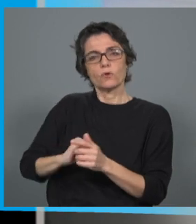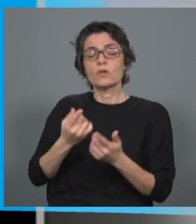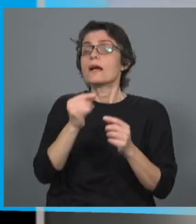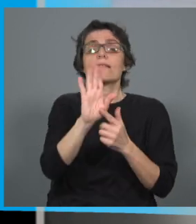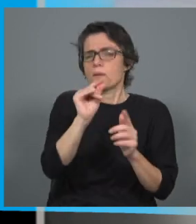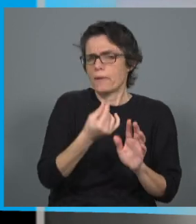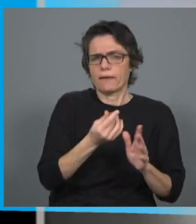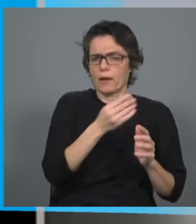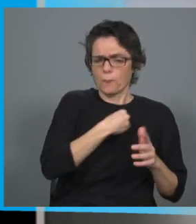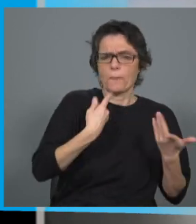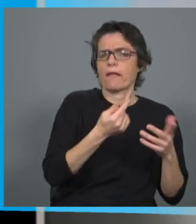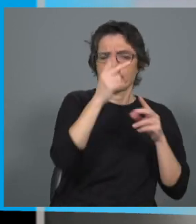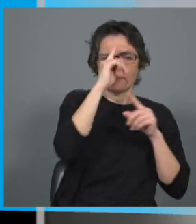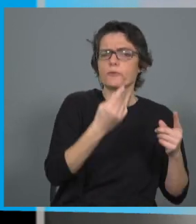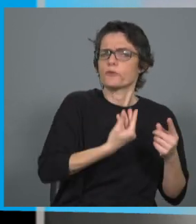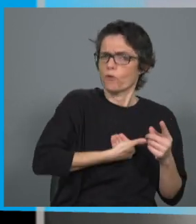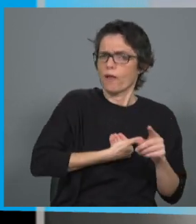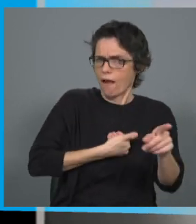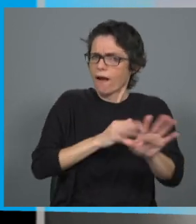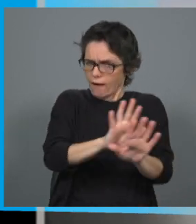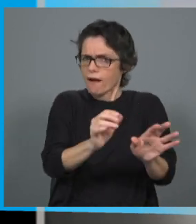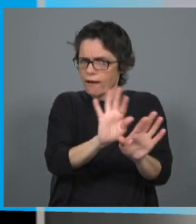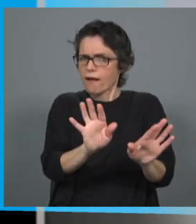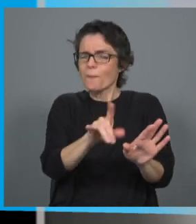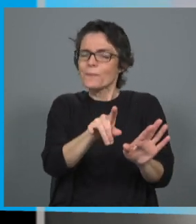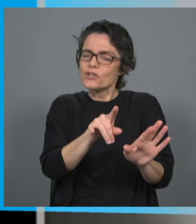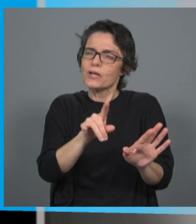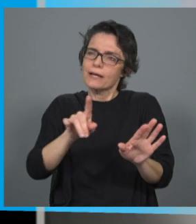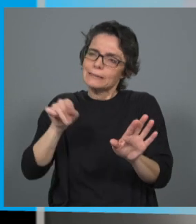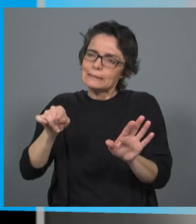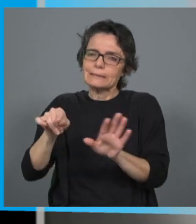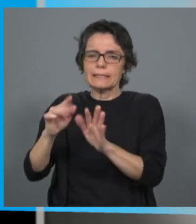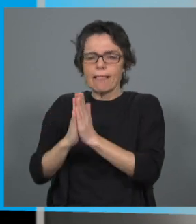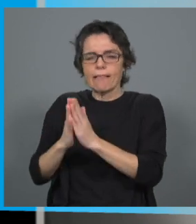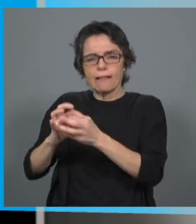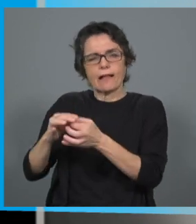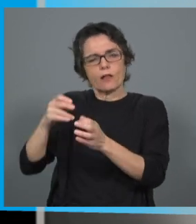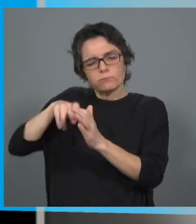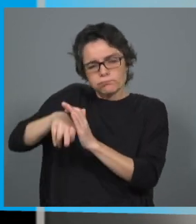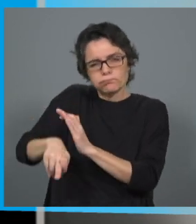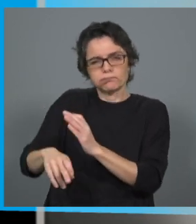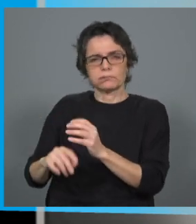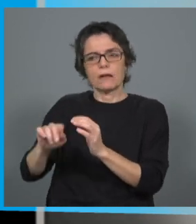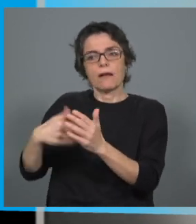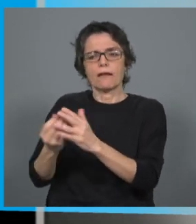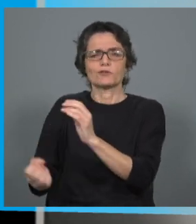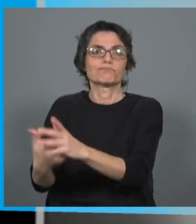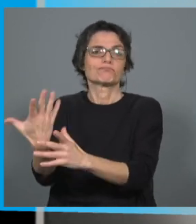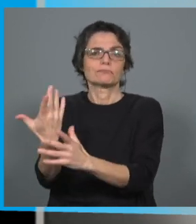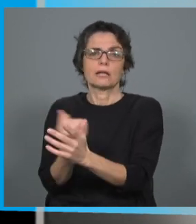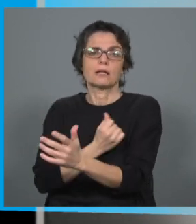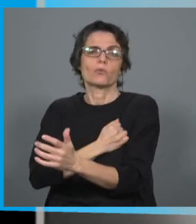esta vocação de que falamos é mais fundo, mexe com aquilo que somos e brota depois também deste coração de